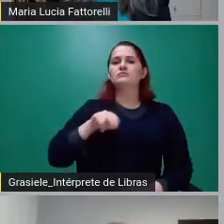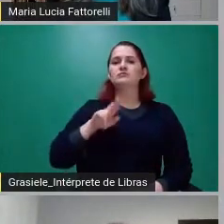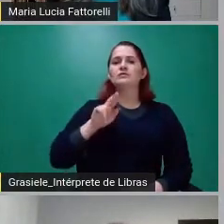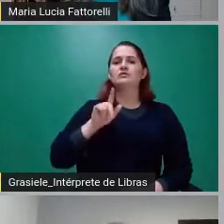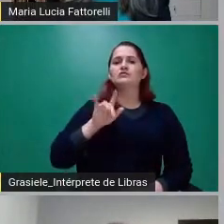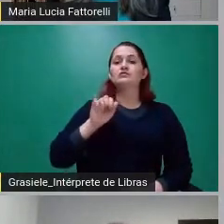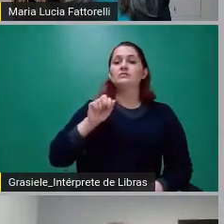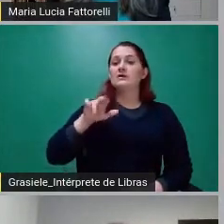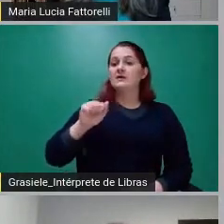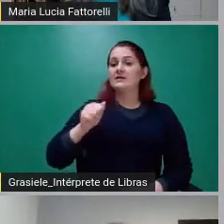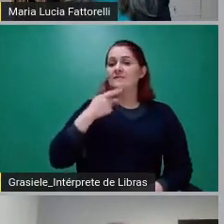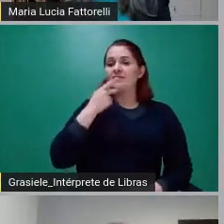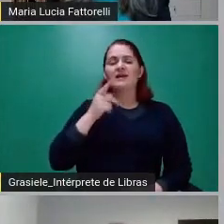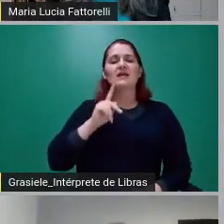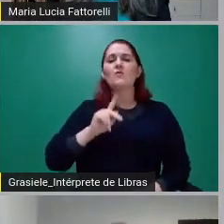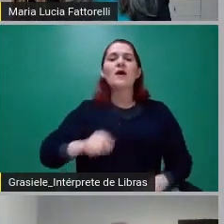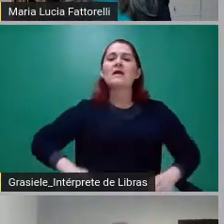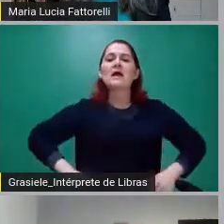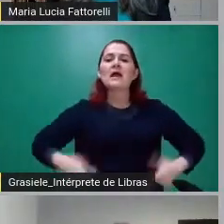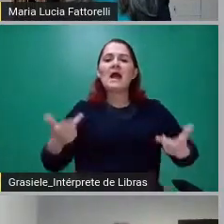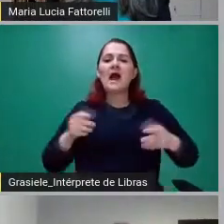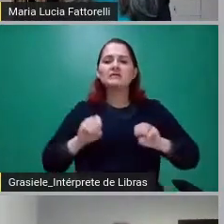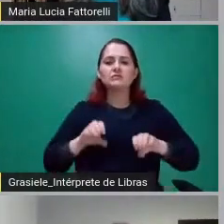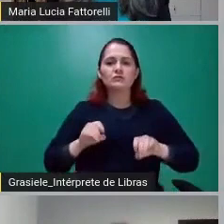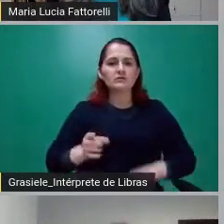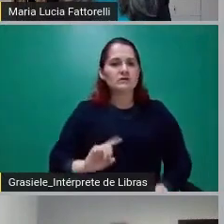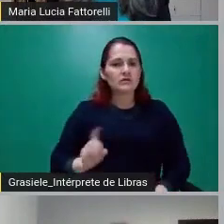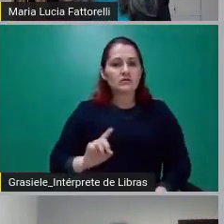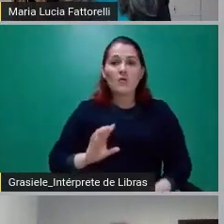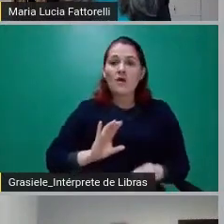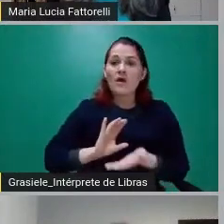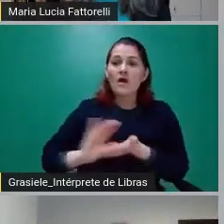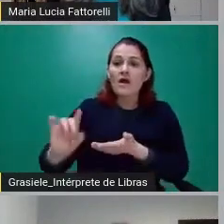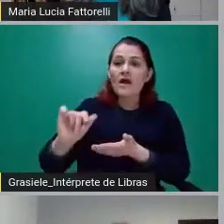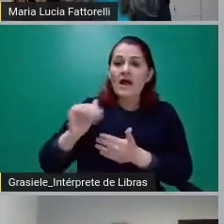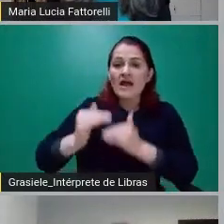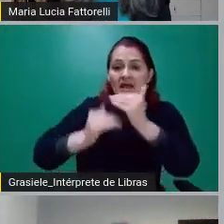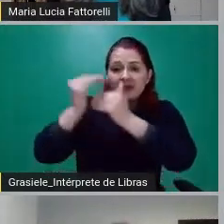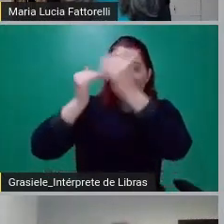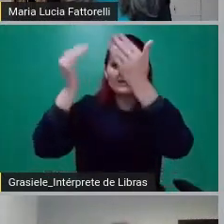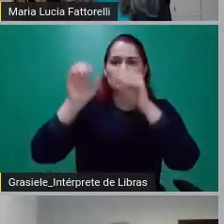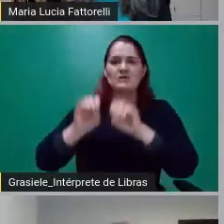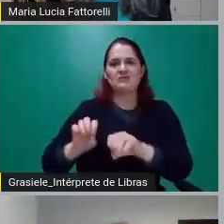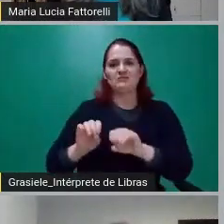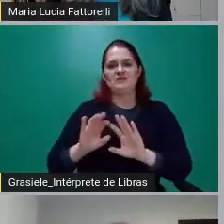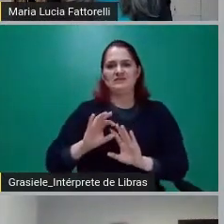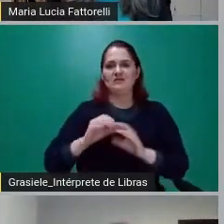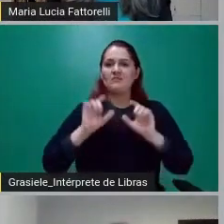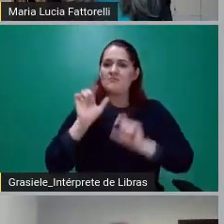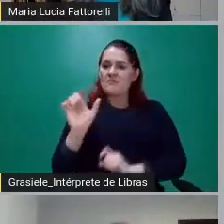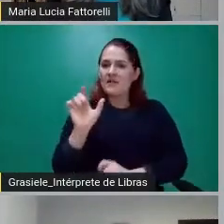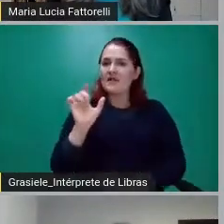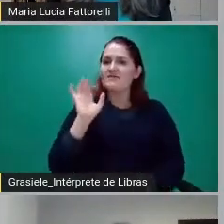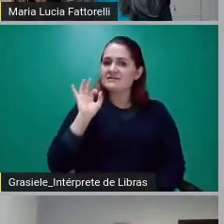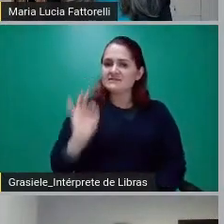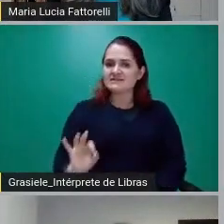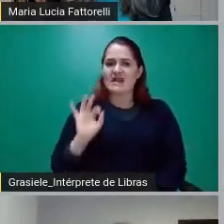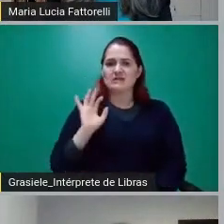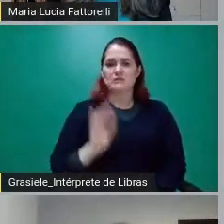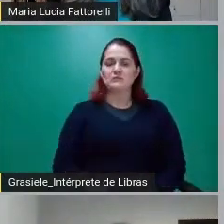gastos com educação, diga investimentos na educação. Professor Giovana Ferreira